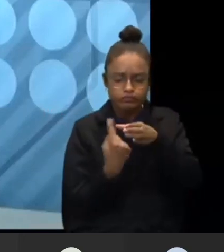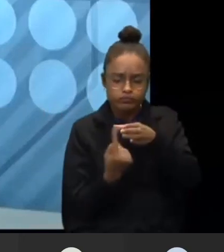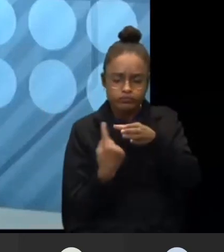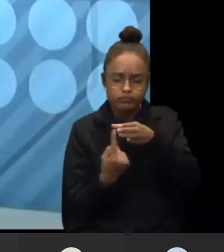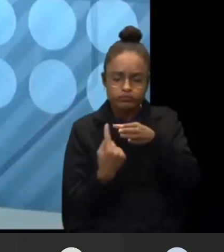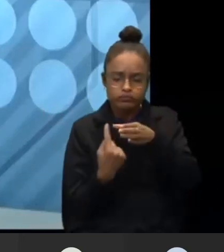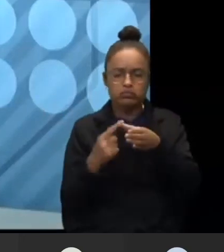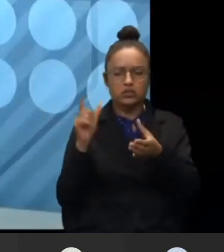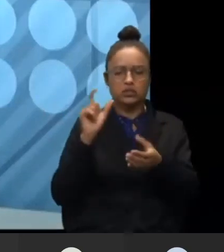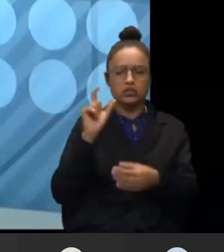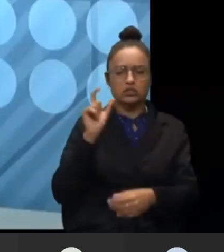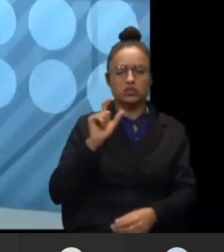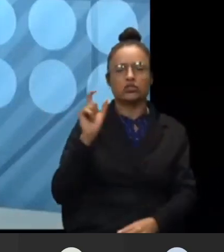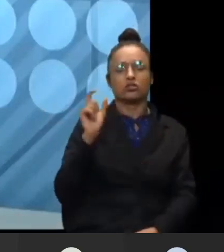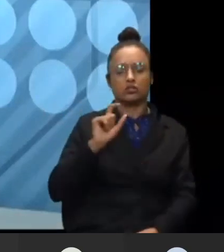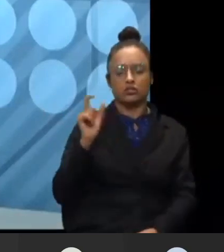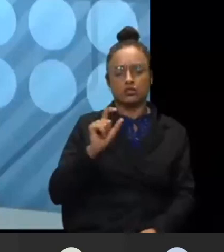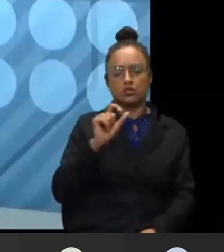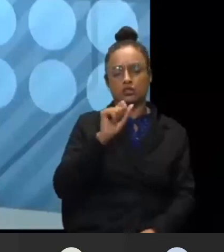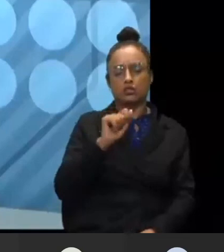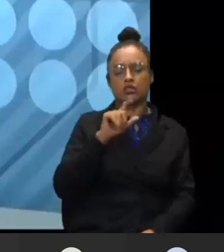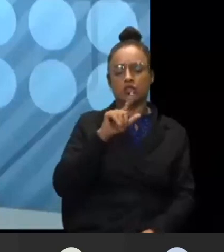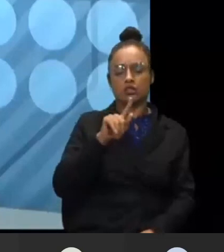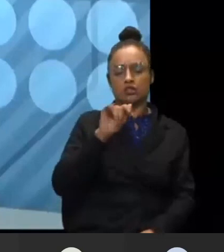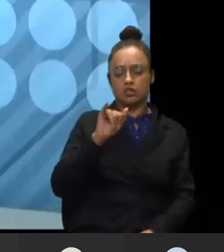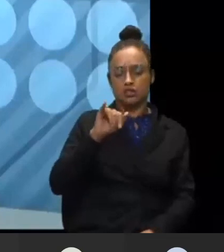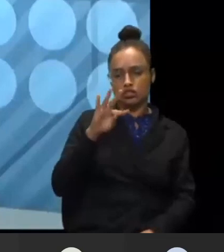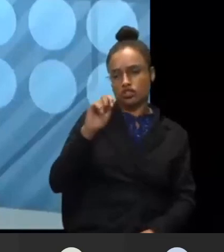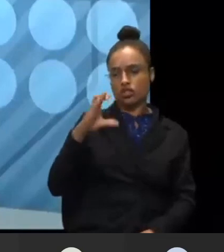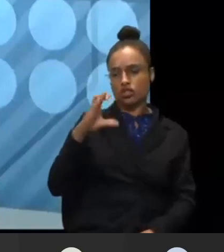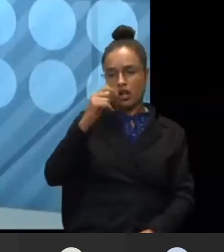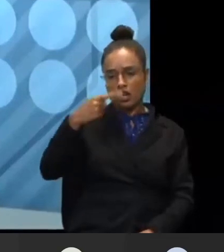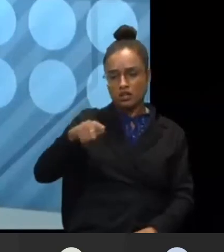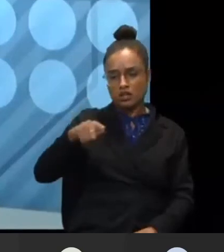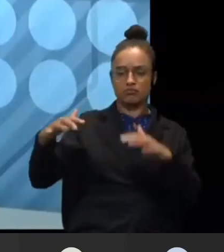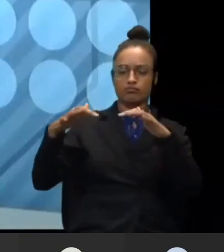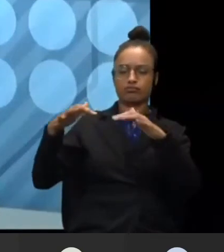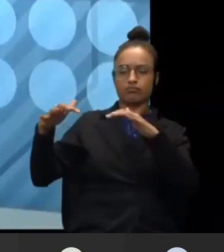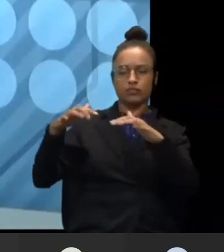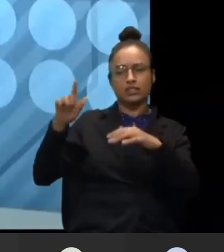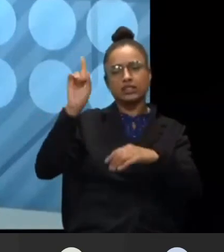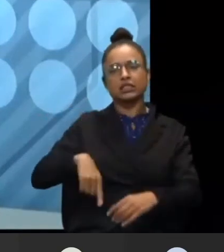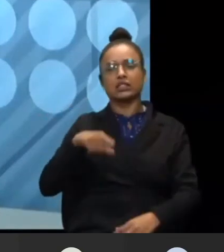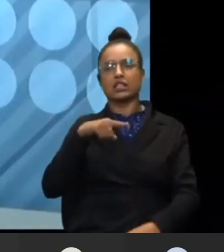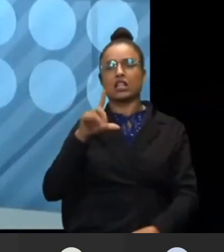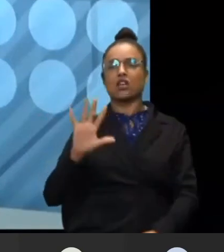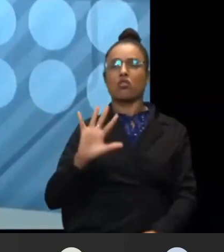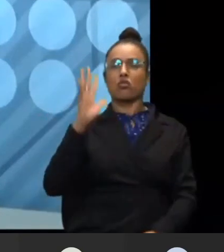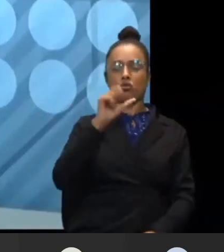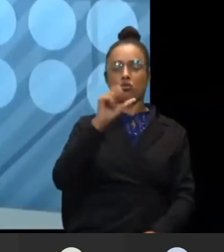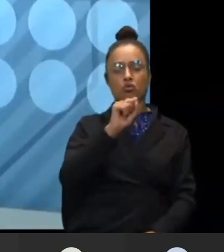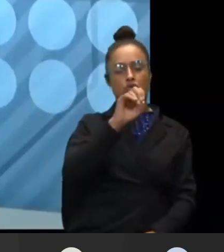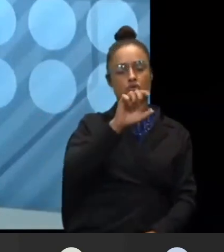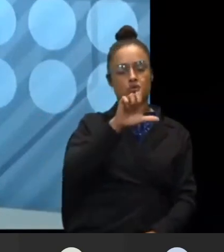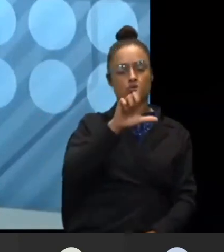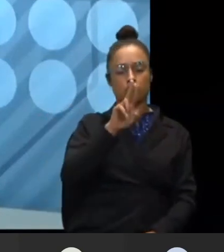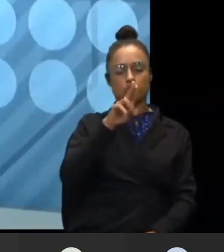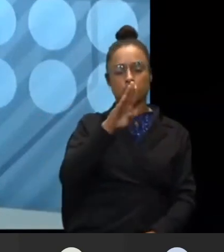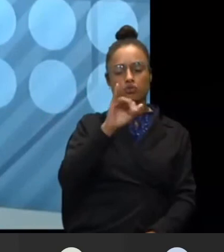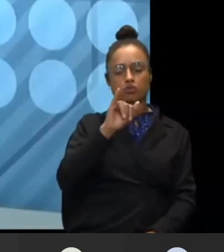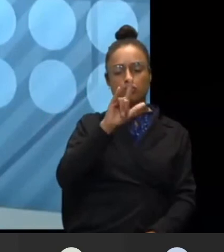que ocorra, dentro daquela solução ali que nós temos, vamos dizer assim, ocorra a solubilização dos